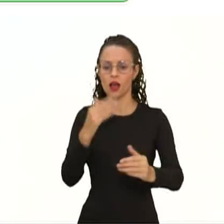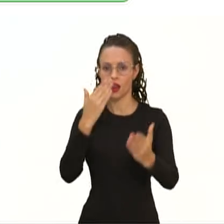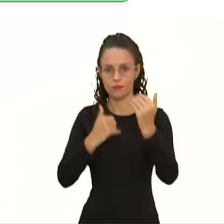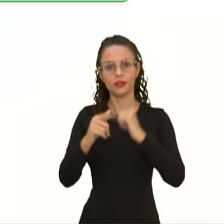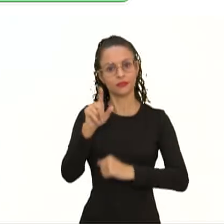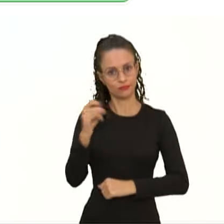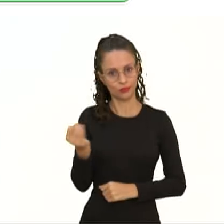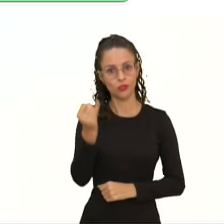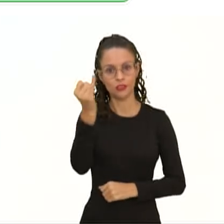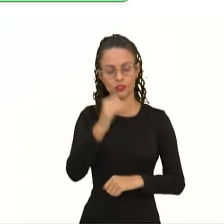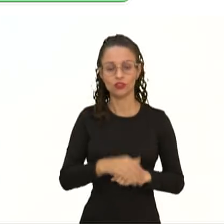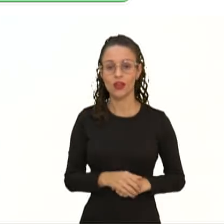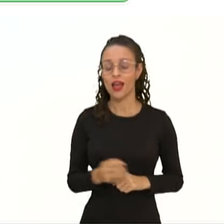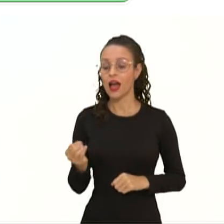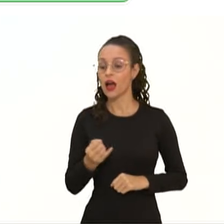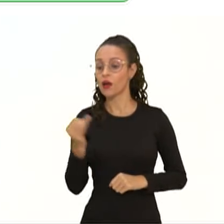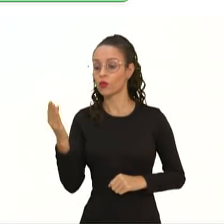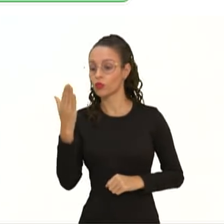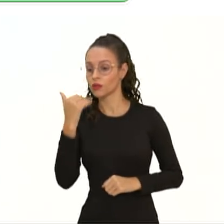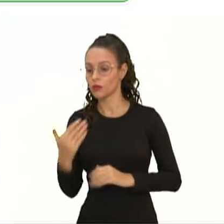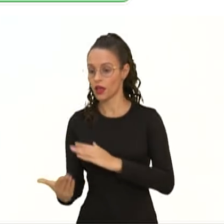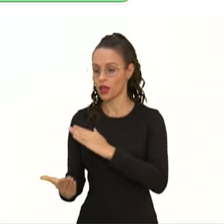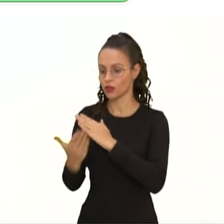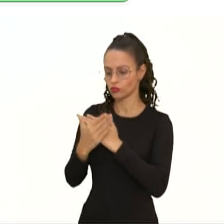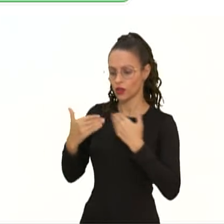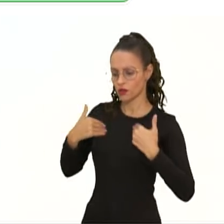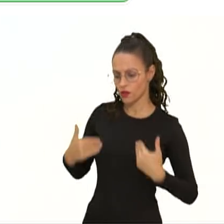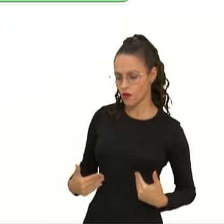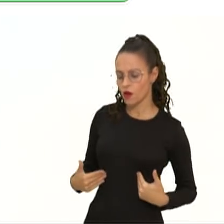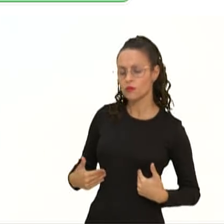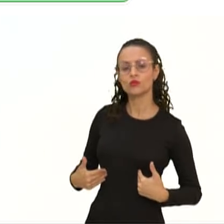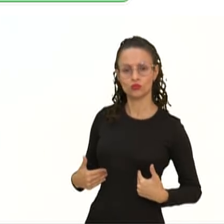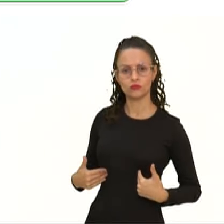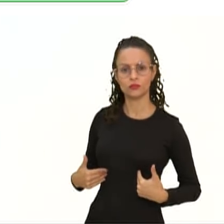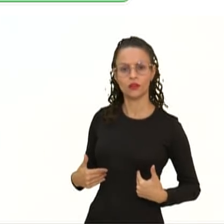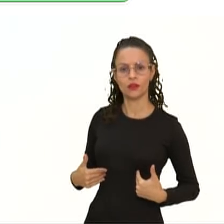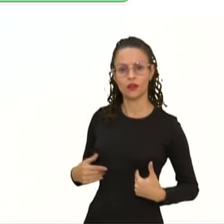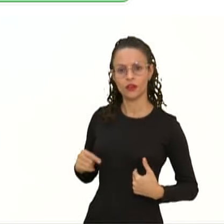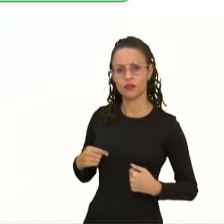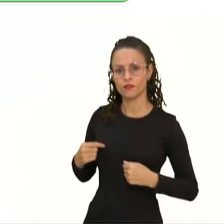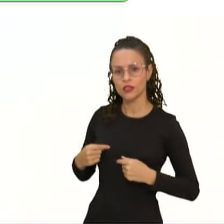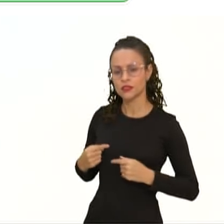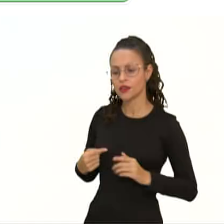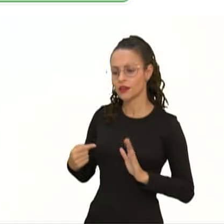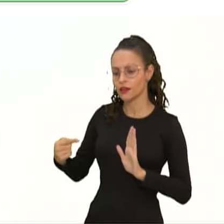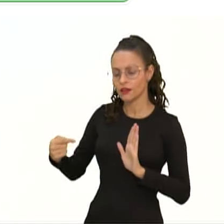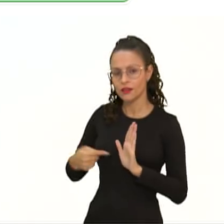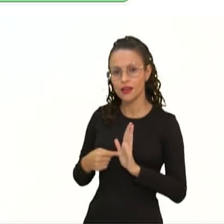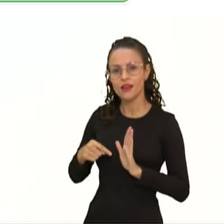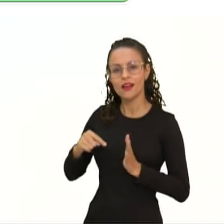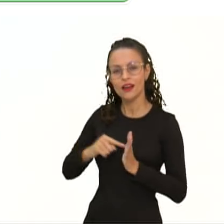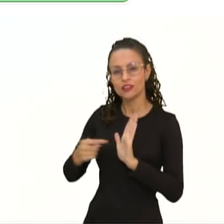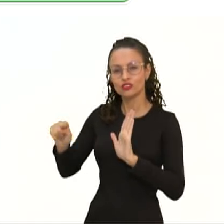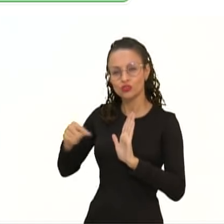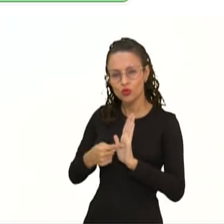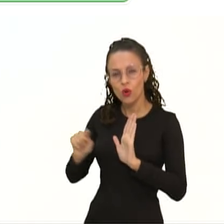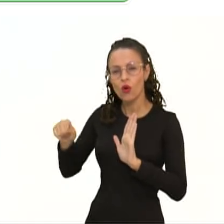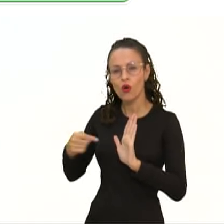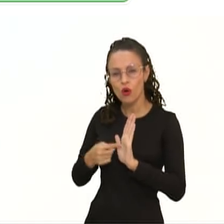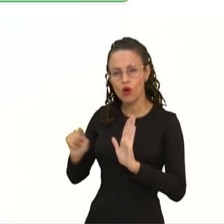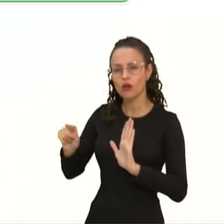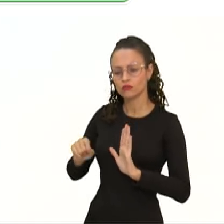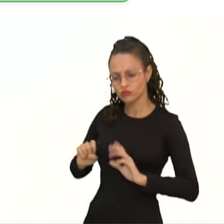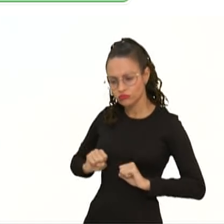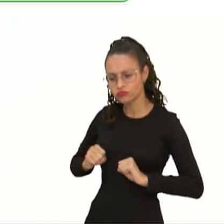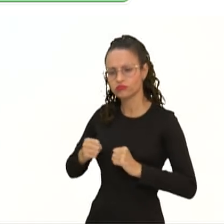importantes. Enquanto alguns alimentos podem ajudar o nosso corpo a produzir anticorpos, a manter a imunidade e a